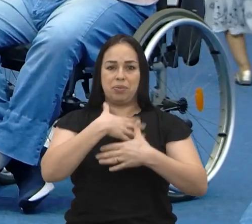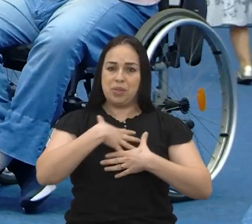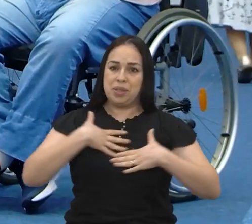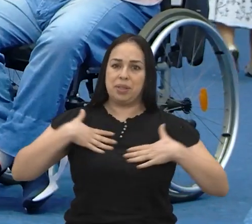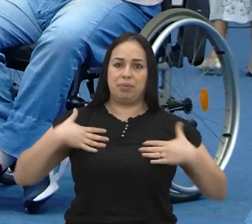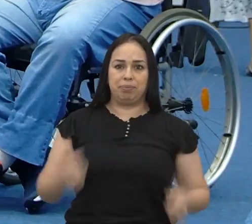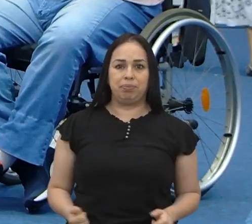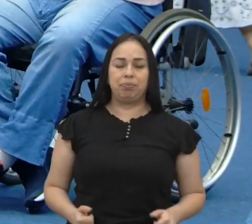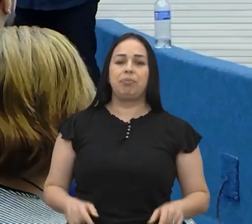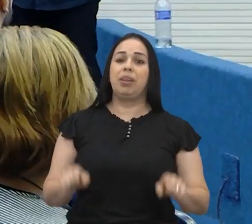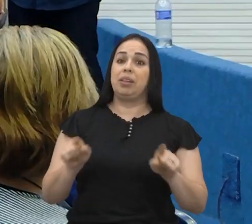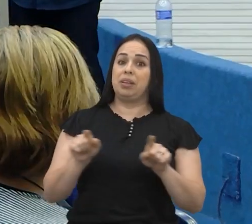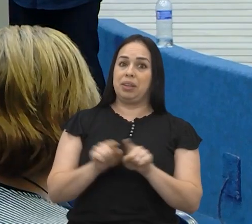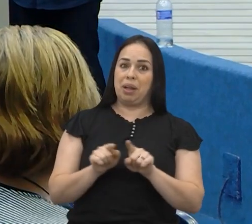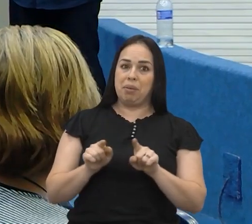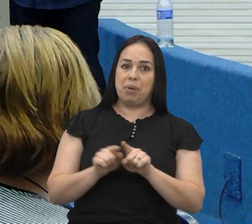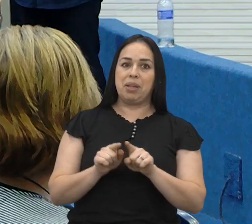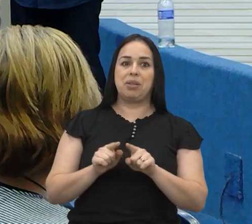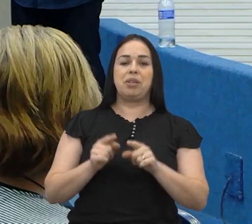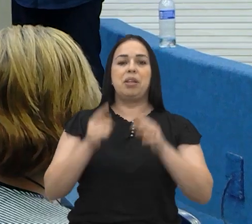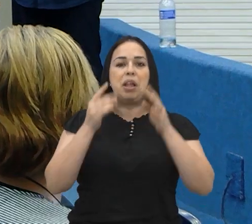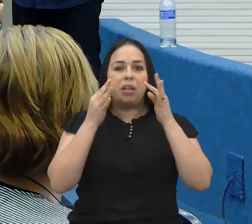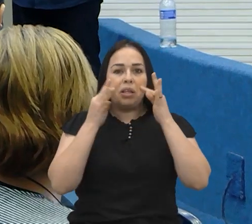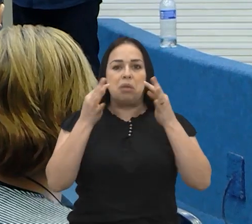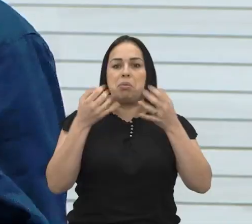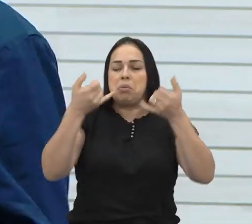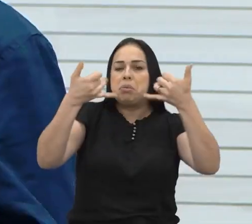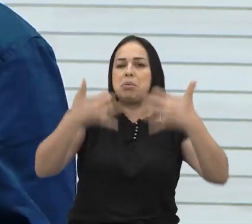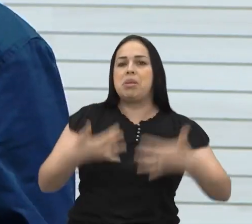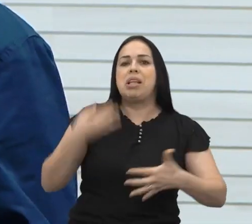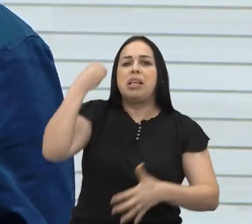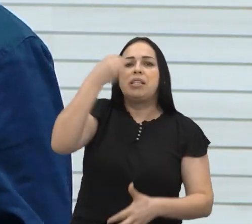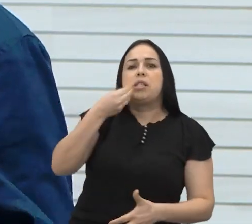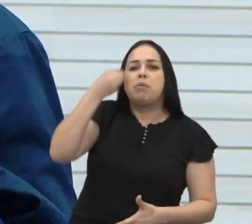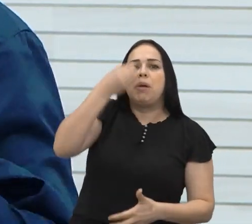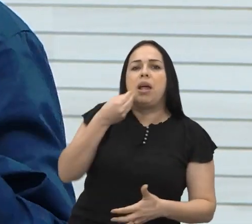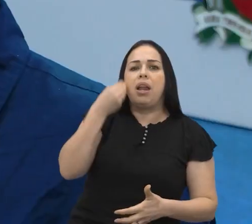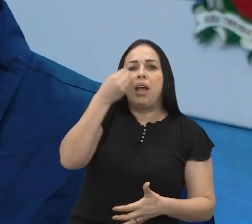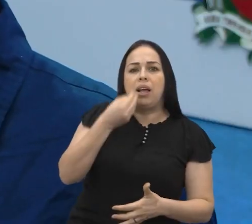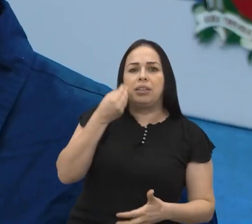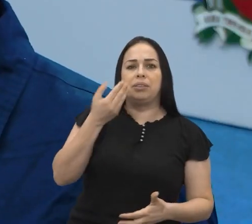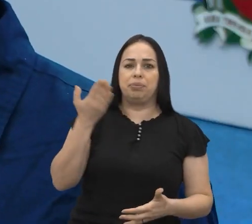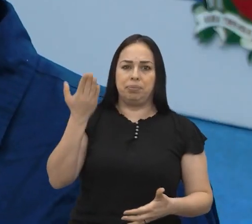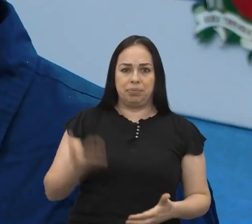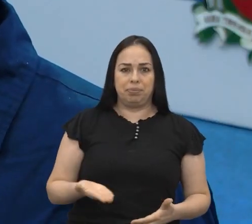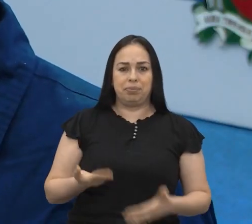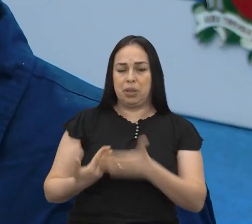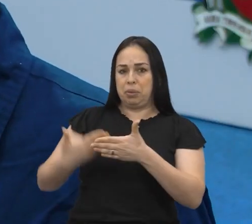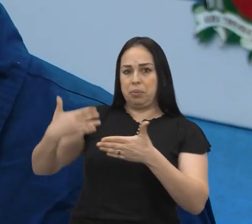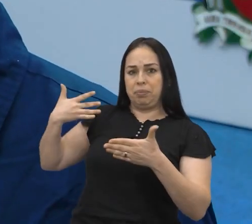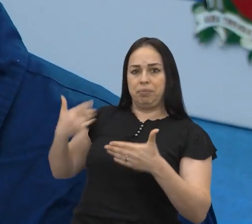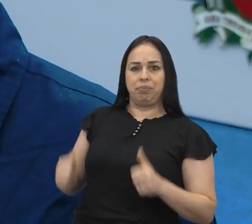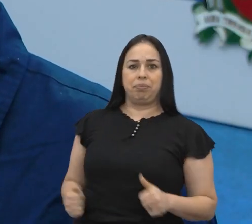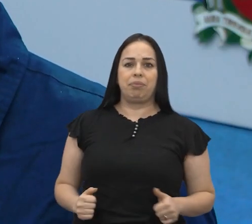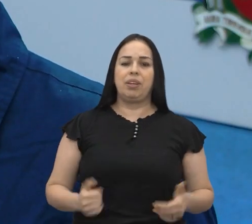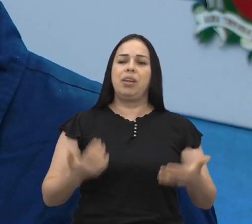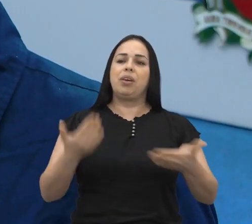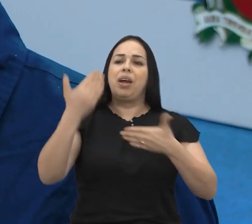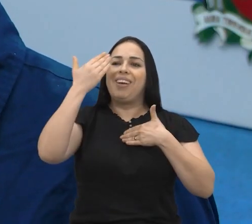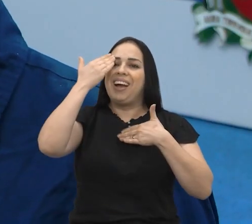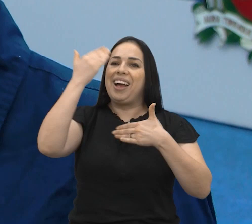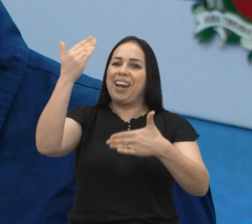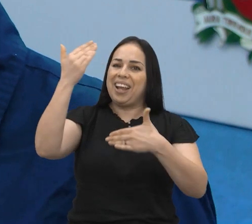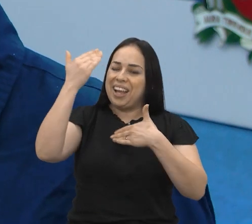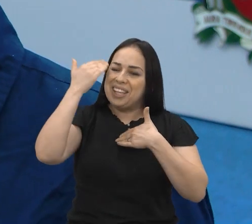também trouxe depoimentos e experiências vividas pelos servidores públicos na última década. Não poderia deixar de agradecer.